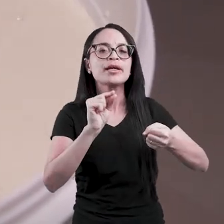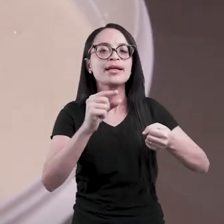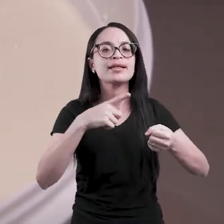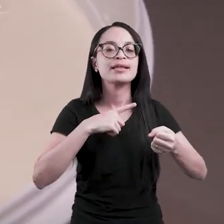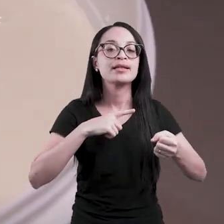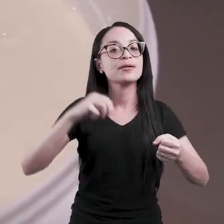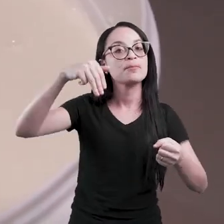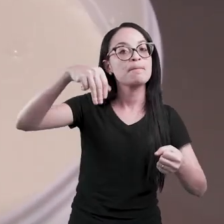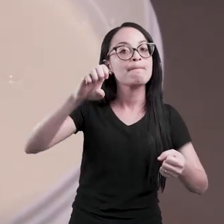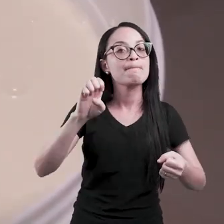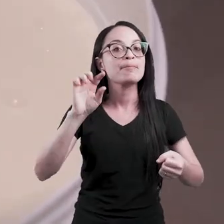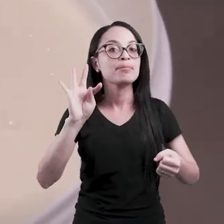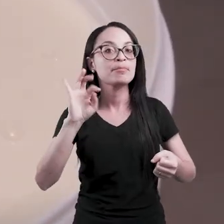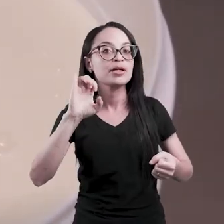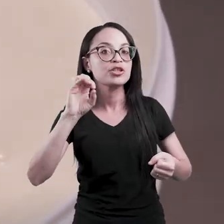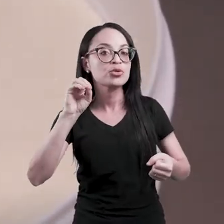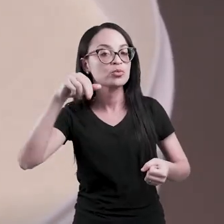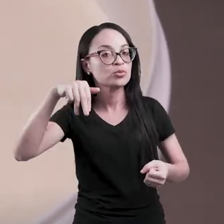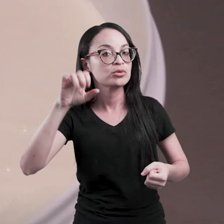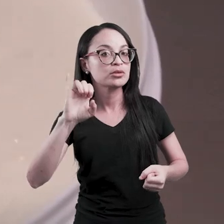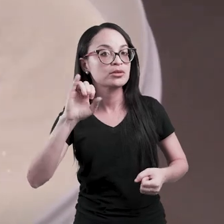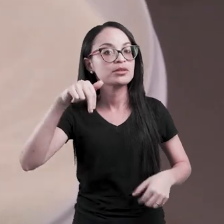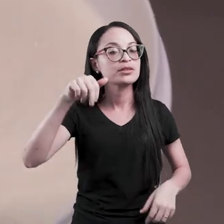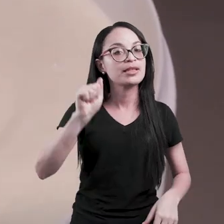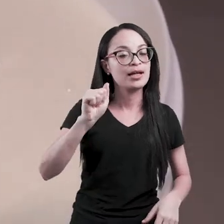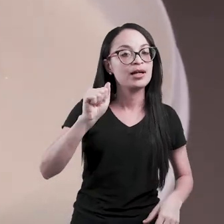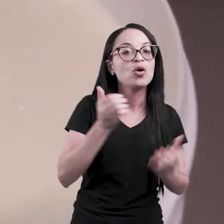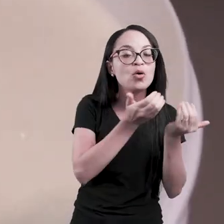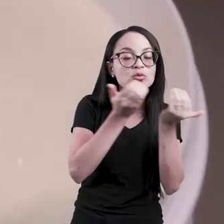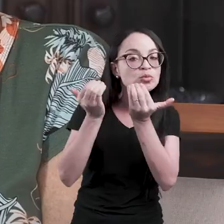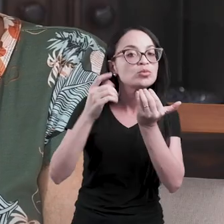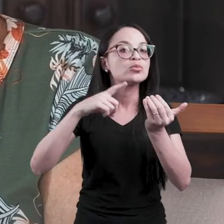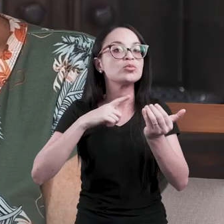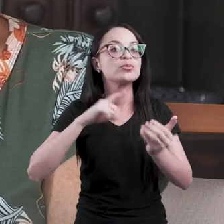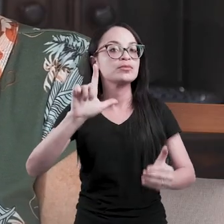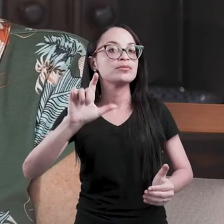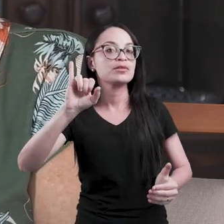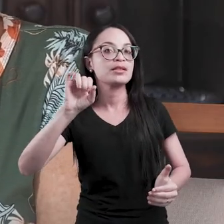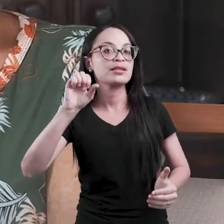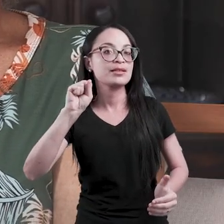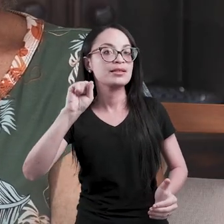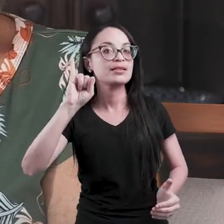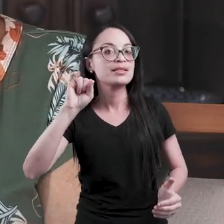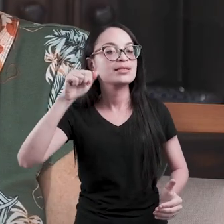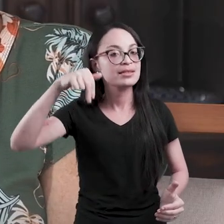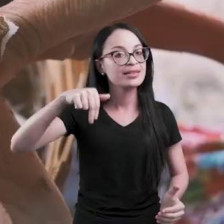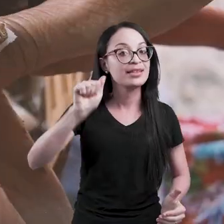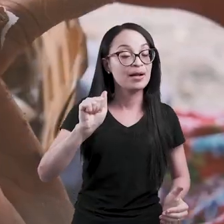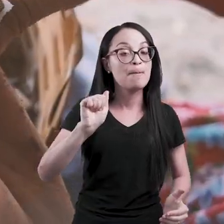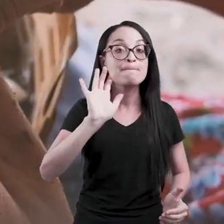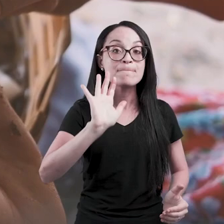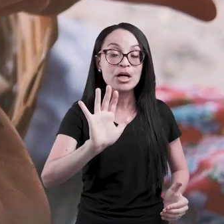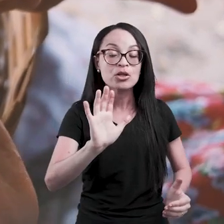carência da metionina, porque o milho, ela é rica em lisina. Por outro lado, o coco, né? O coco,